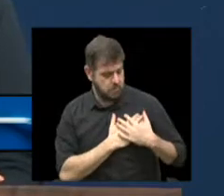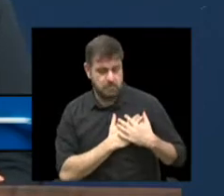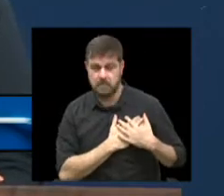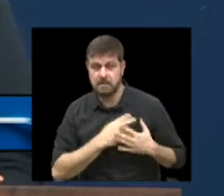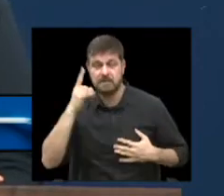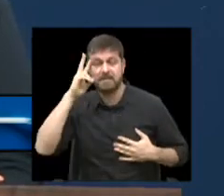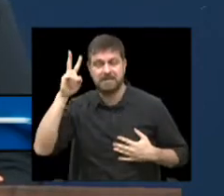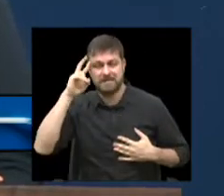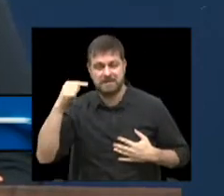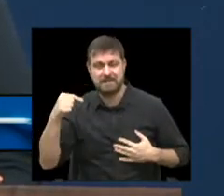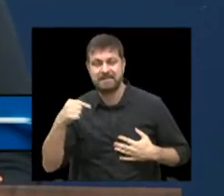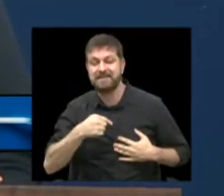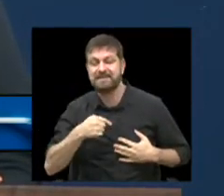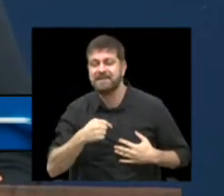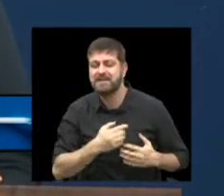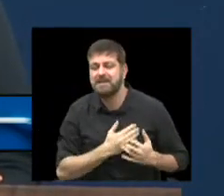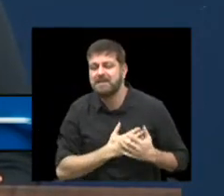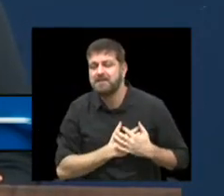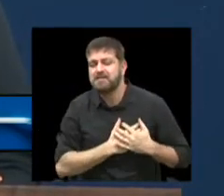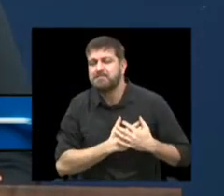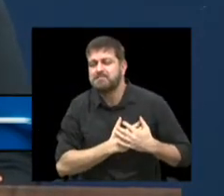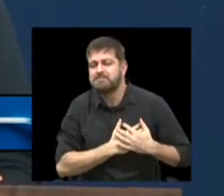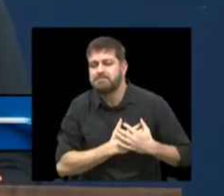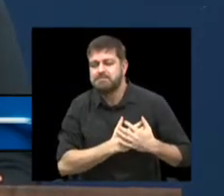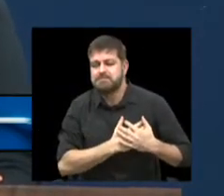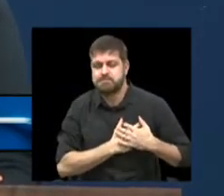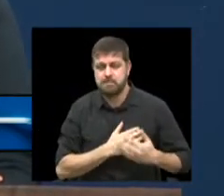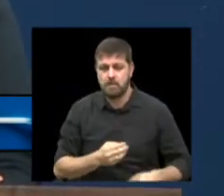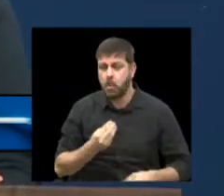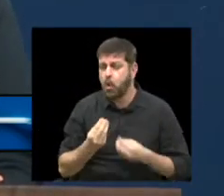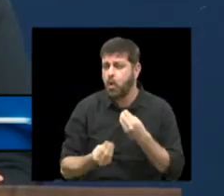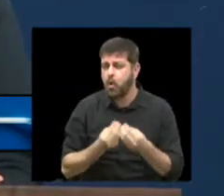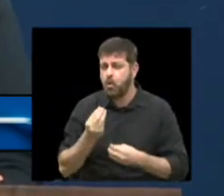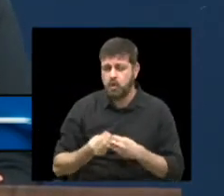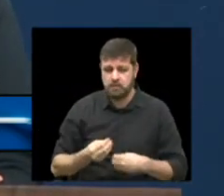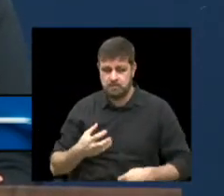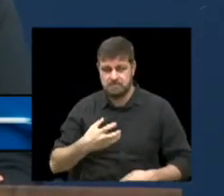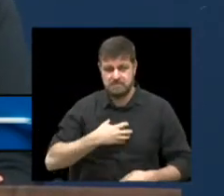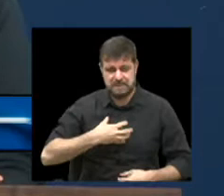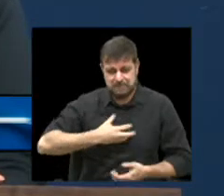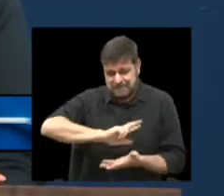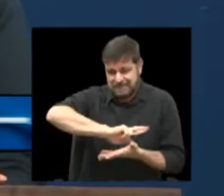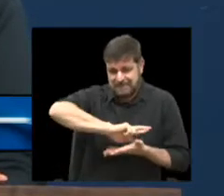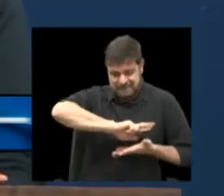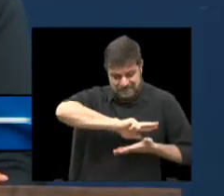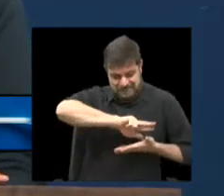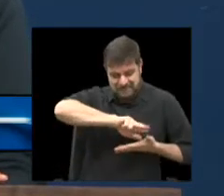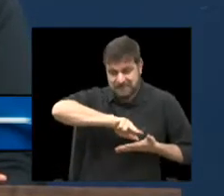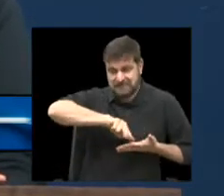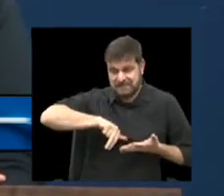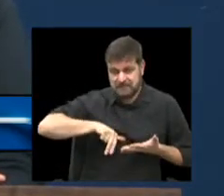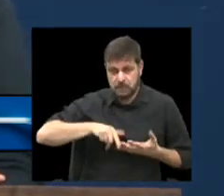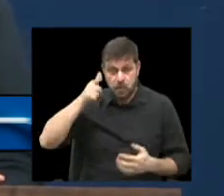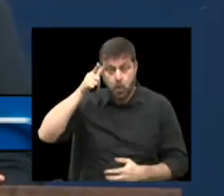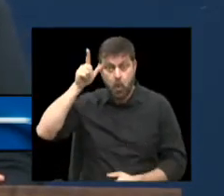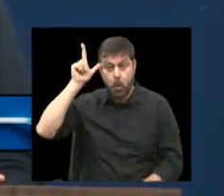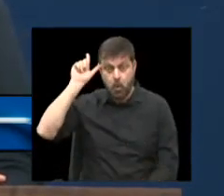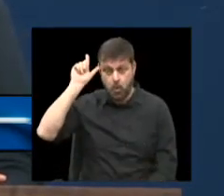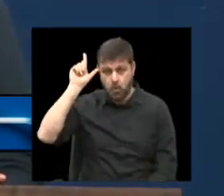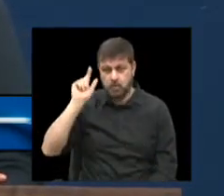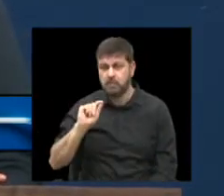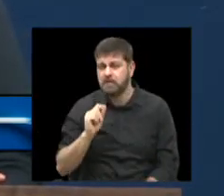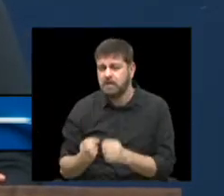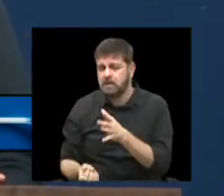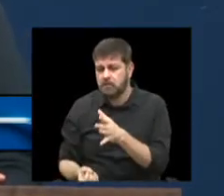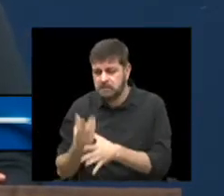eu queria saudar o amor na sua forma mais ampla e mais diversa. Porque ontem nós tivemos um